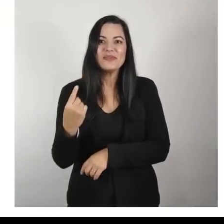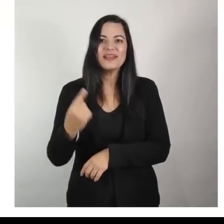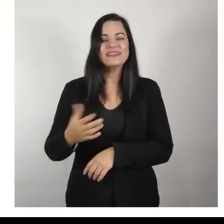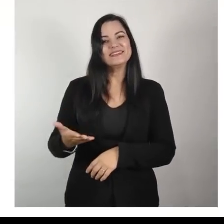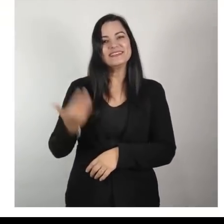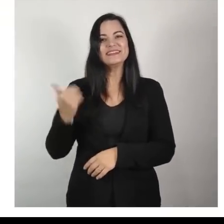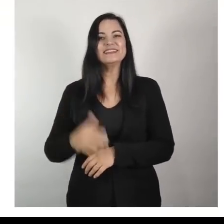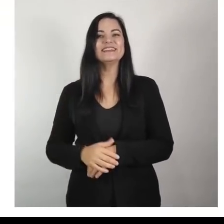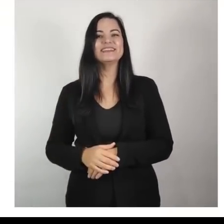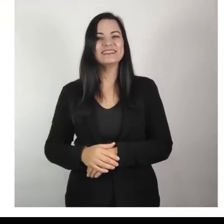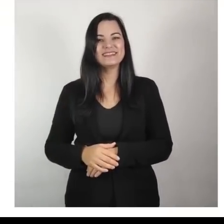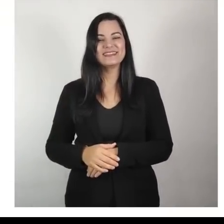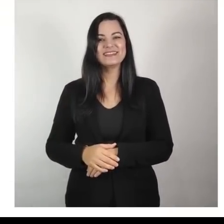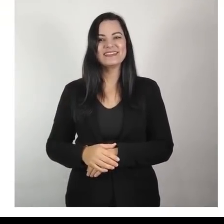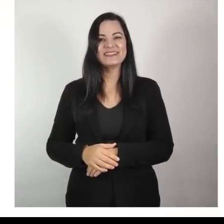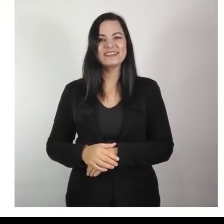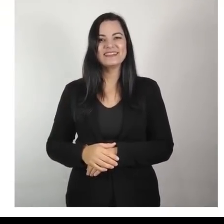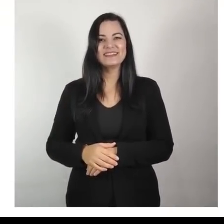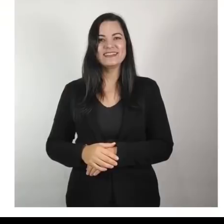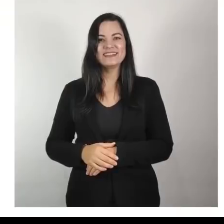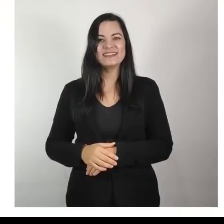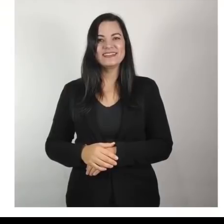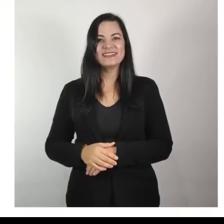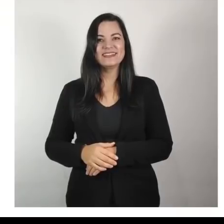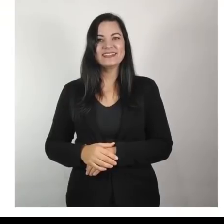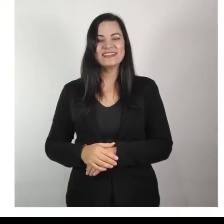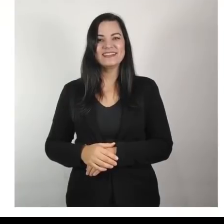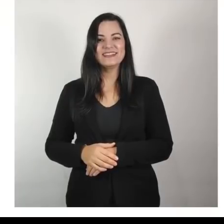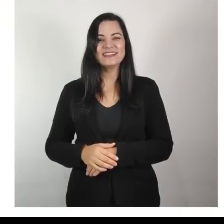uma? Então, vamos mais uma.